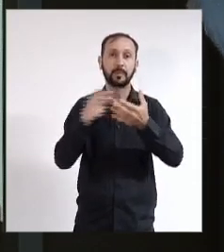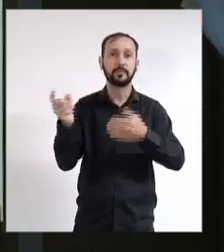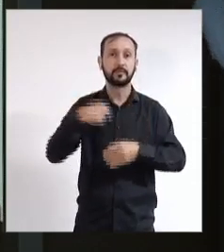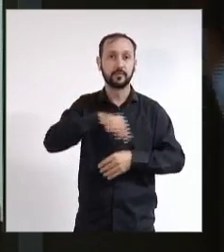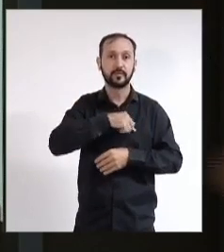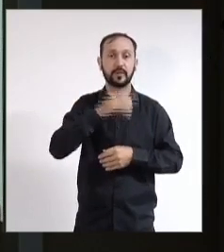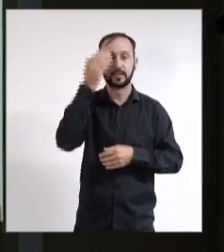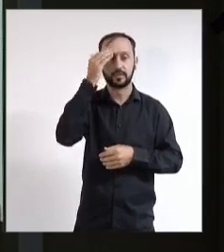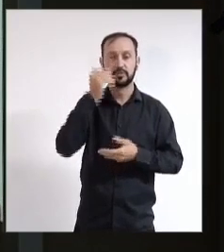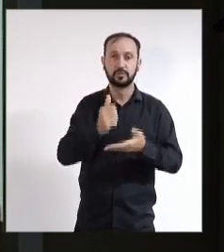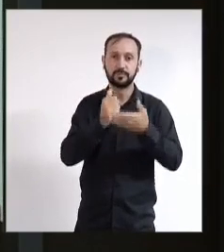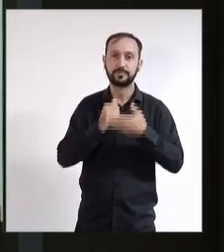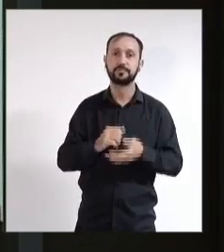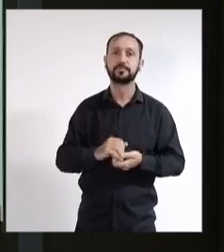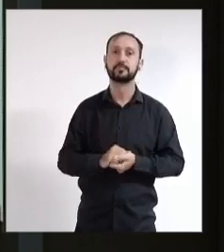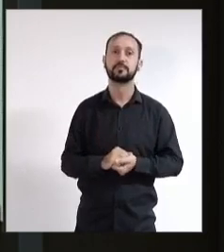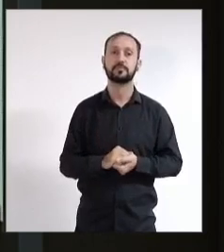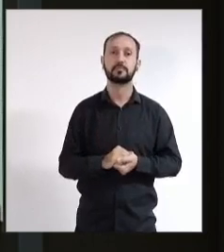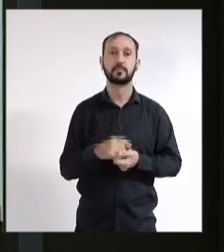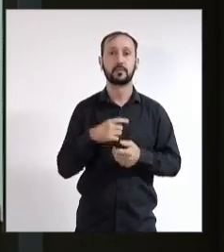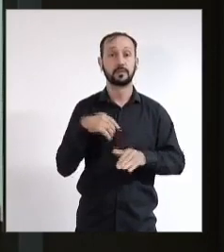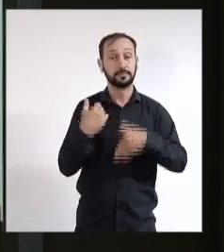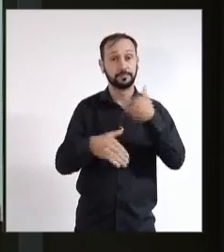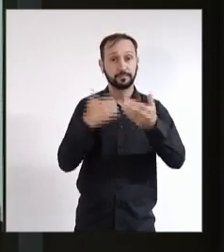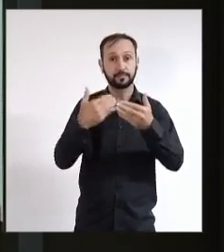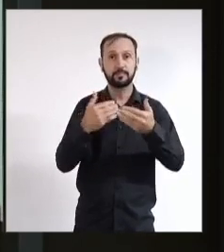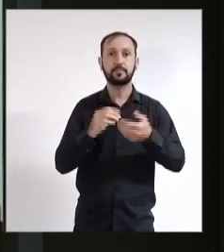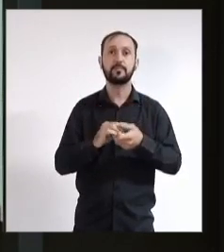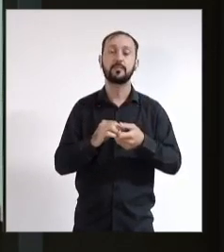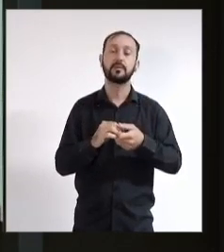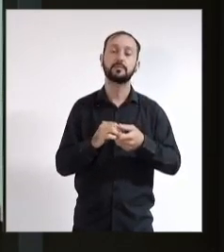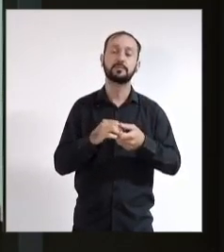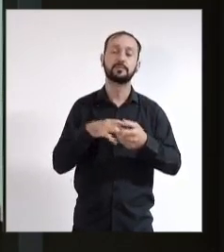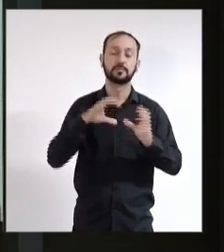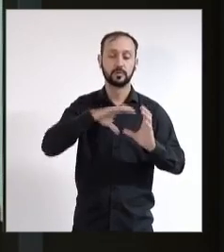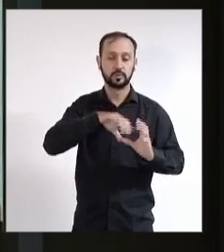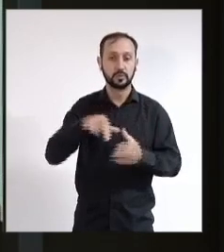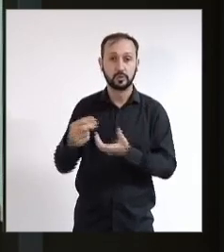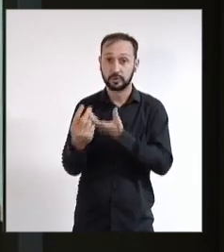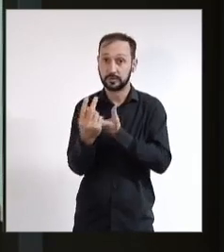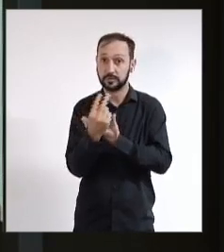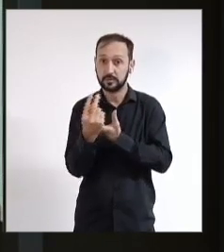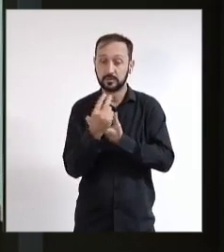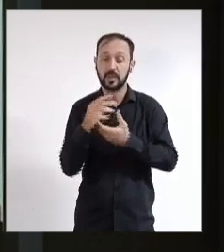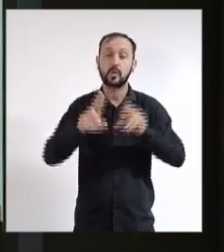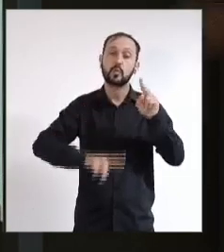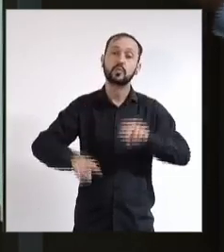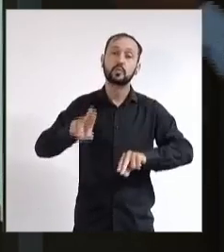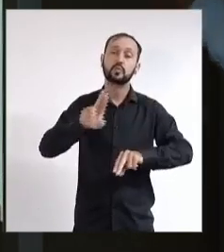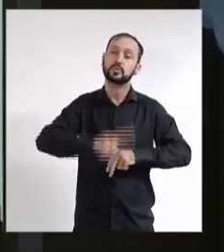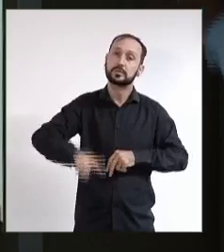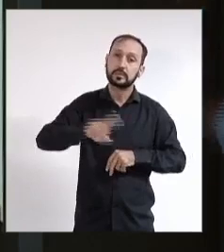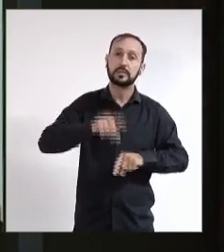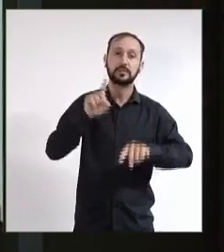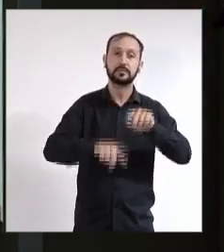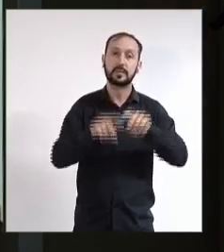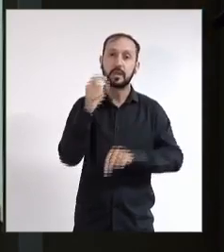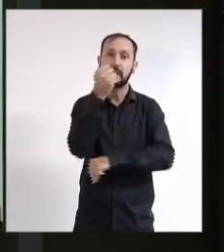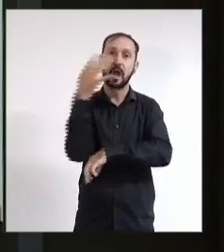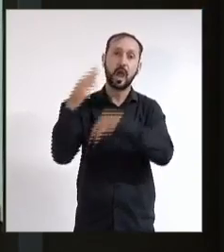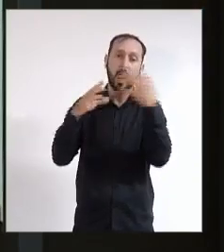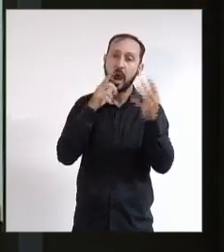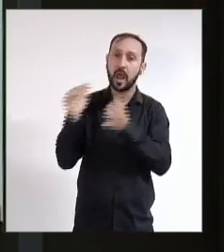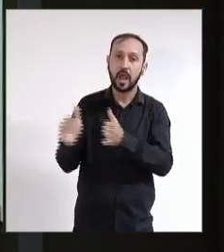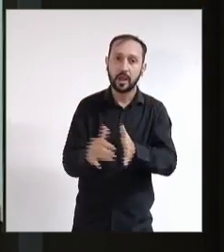a unidade de conservação existe para promover o desenvolvimento sustentável a partir dos recursos naturais fertilidade estabilidade